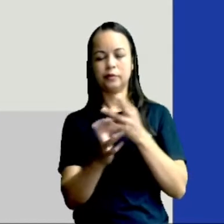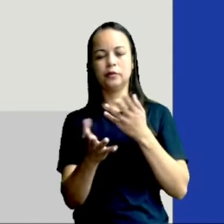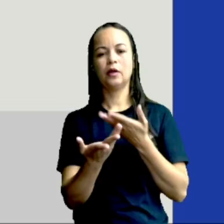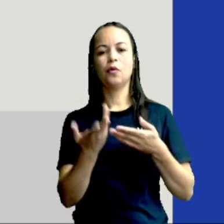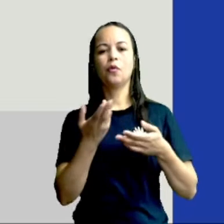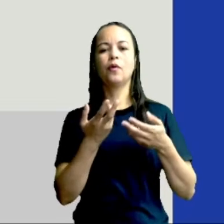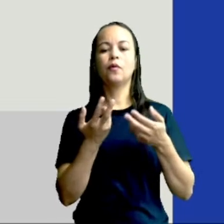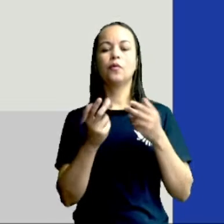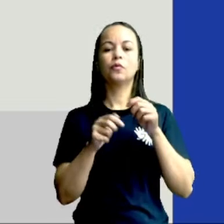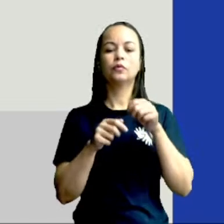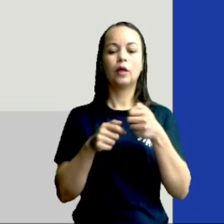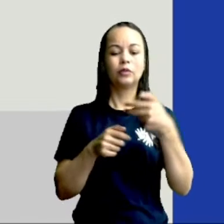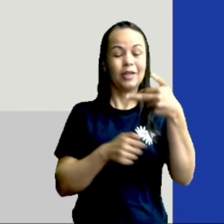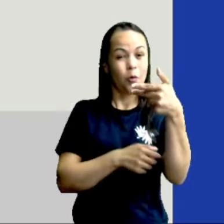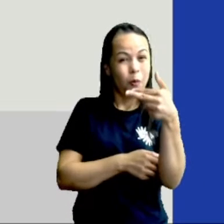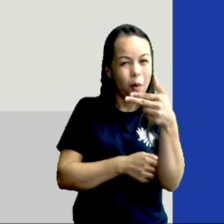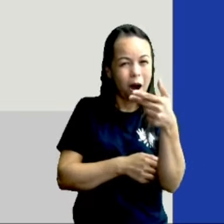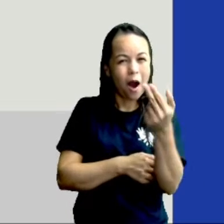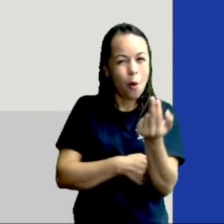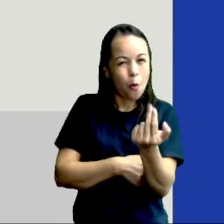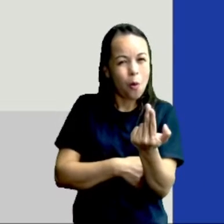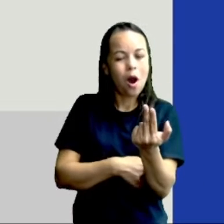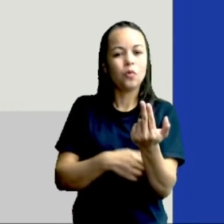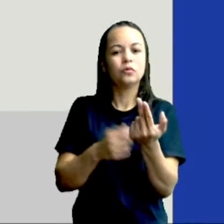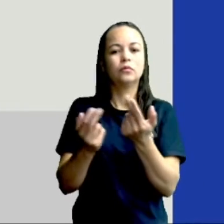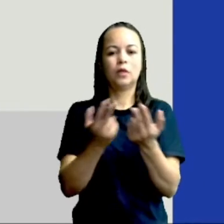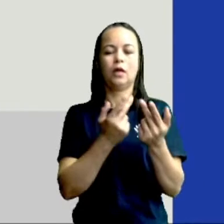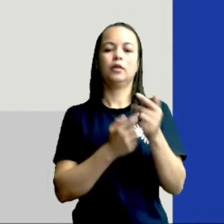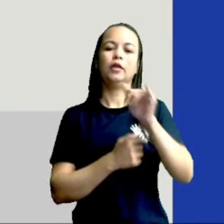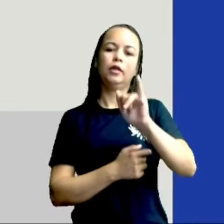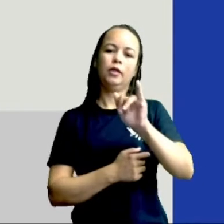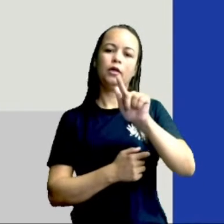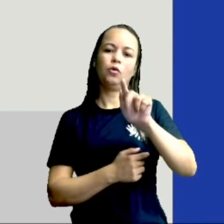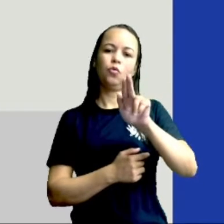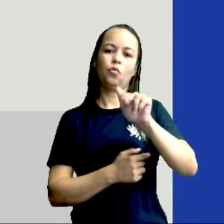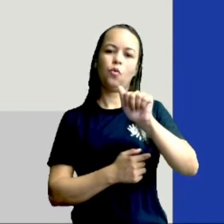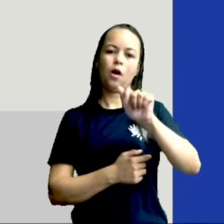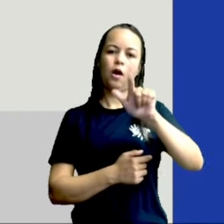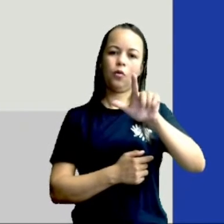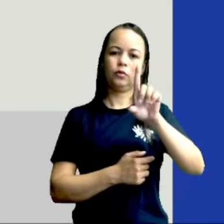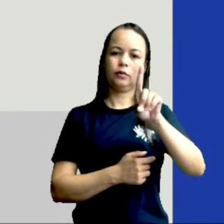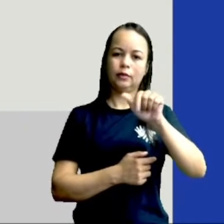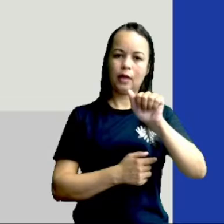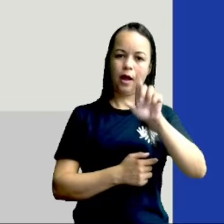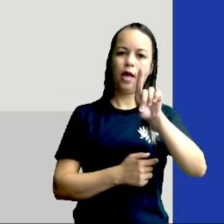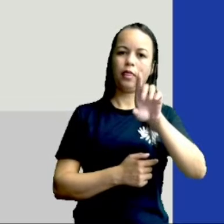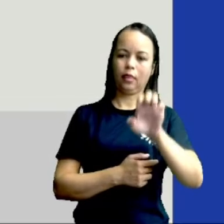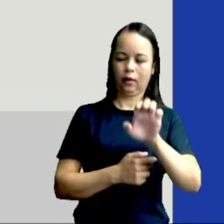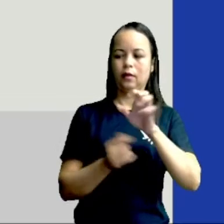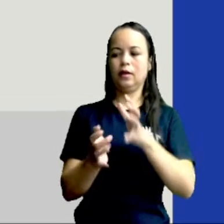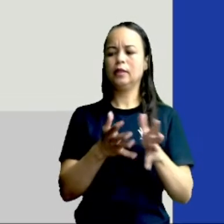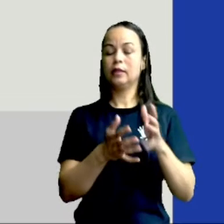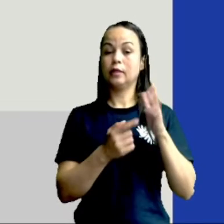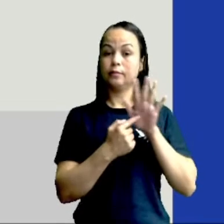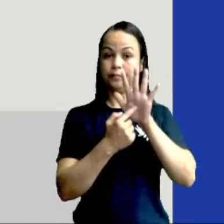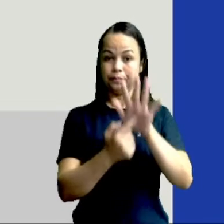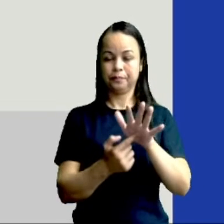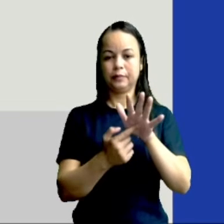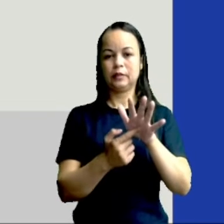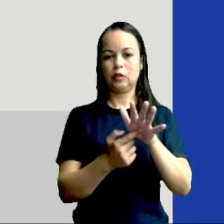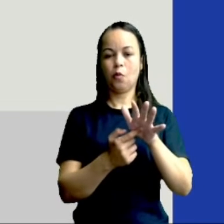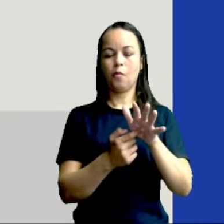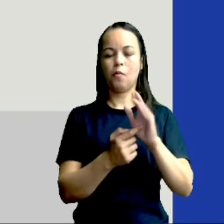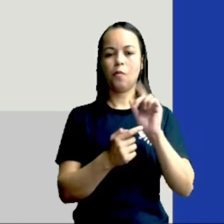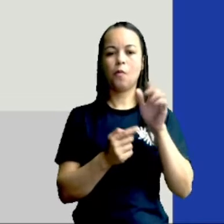de igual, né, a sentença é chamada igualdade. Então, presta bem atenção aí. Nessa operação que eu trago em